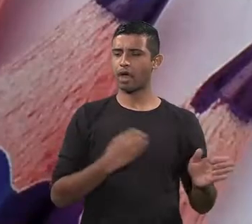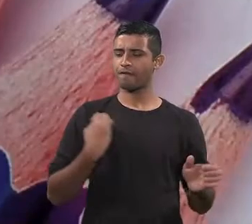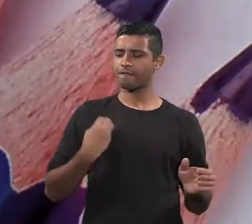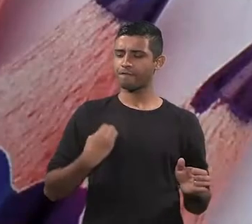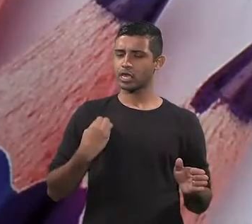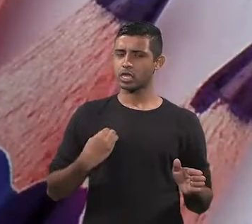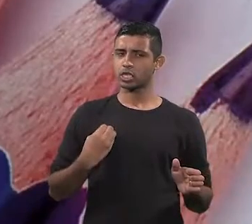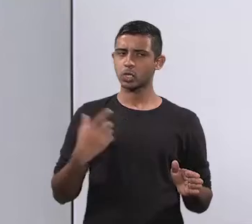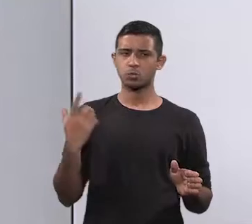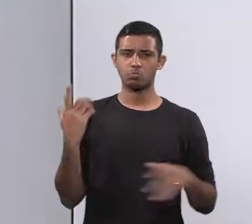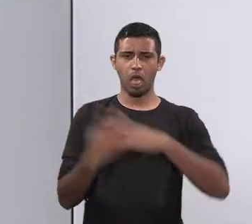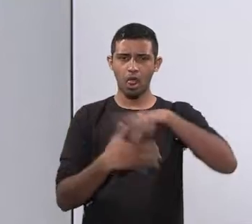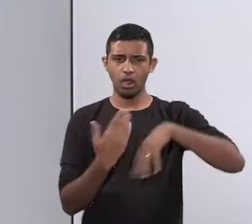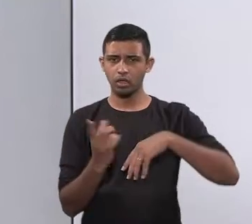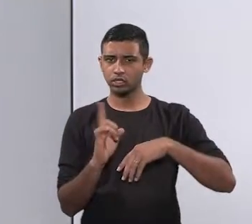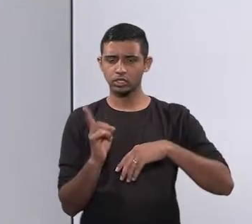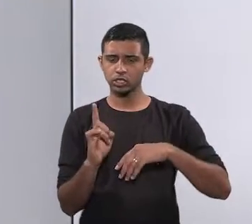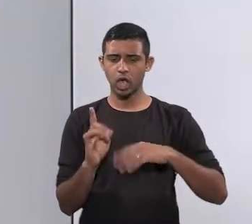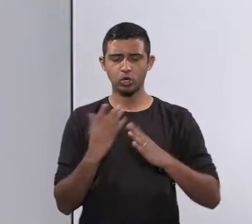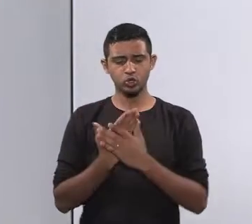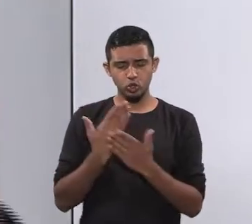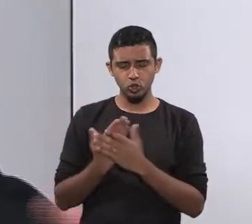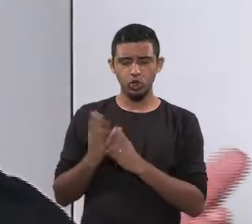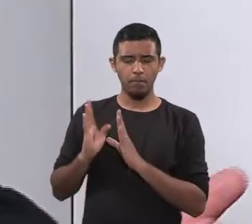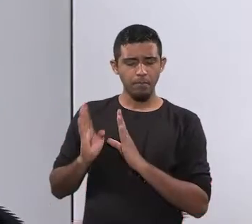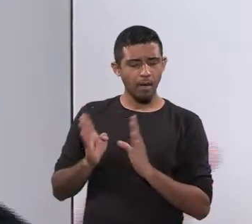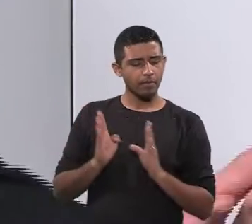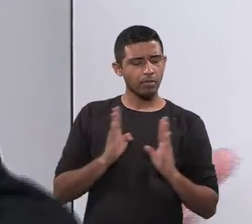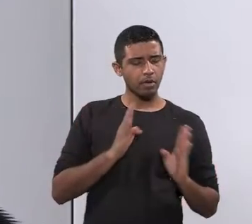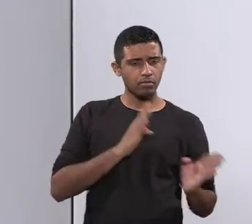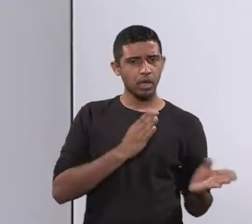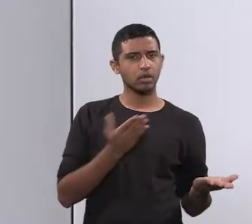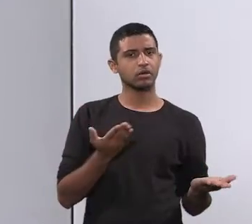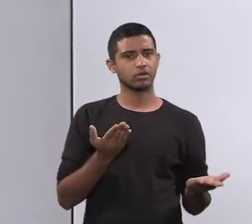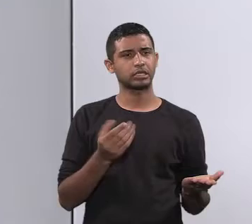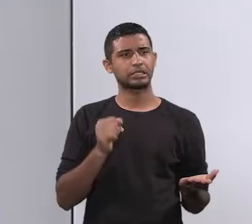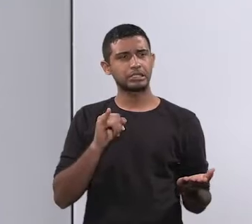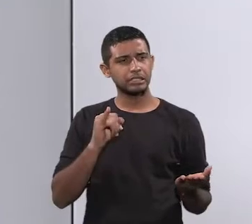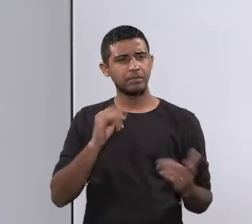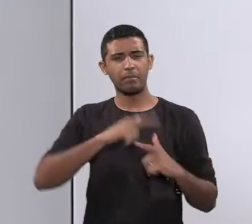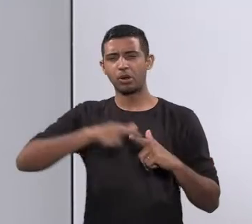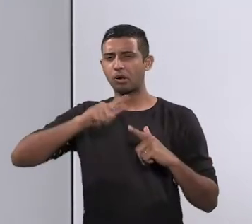vida deles, organizando o estudo, aprendendo a lidar